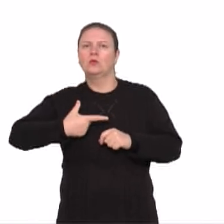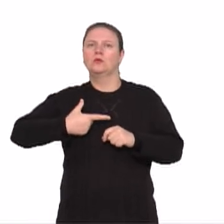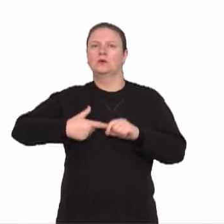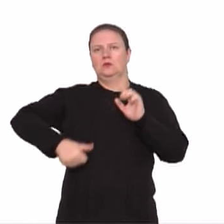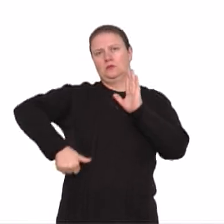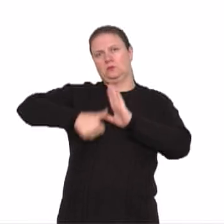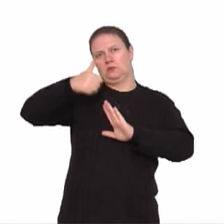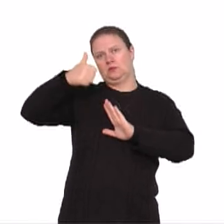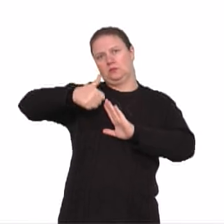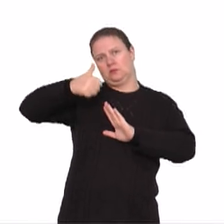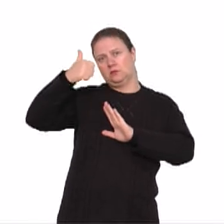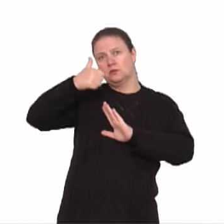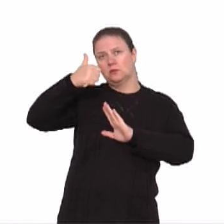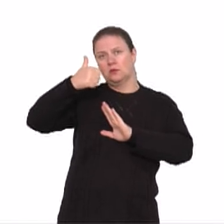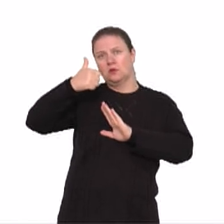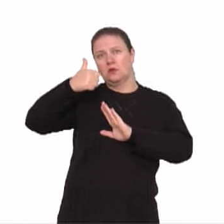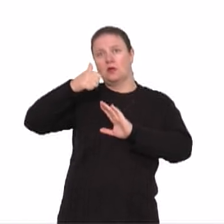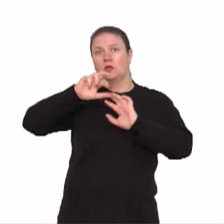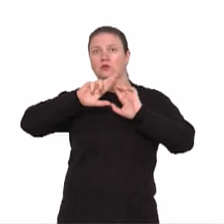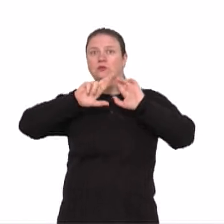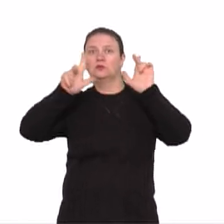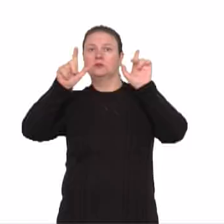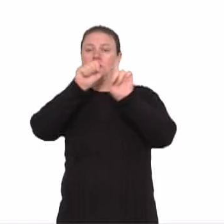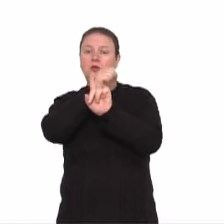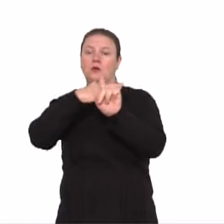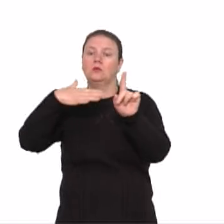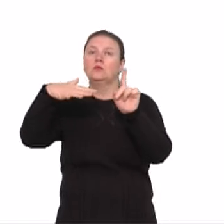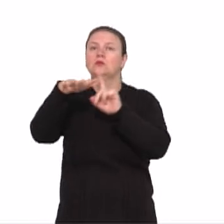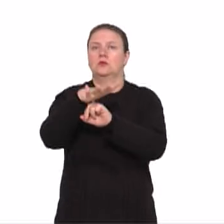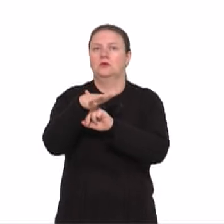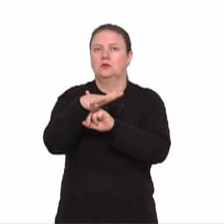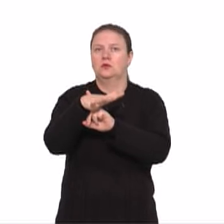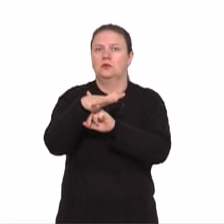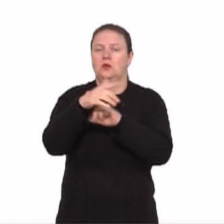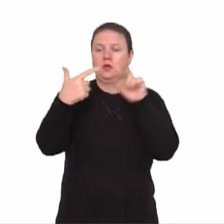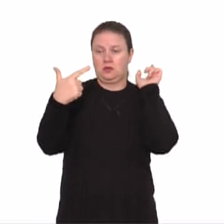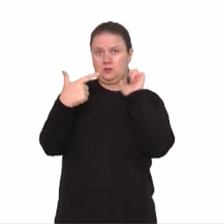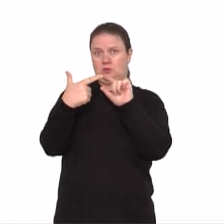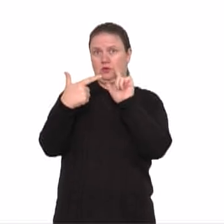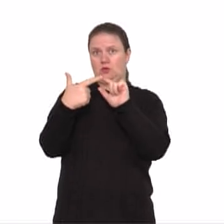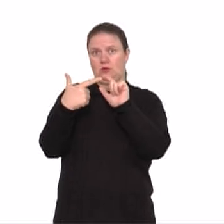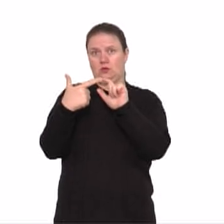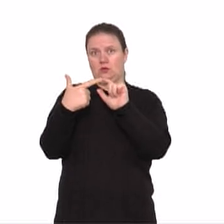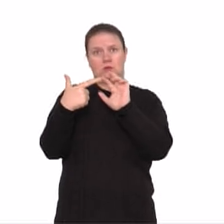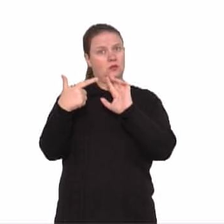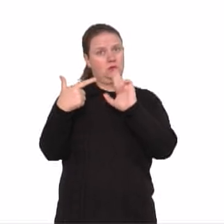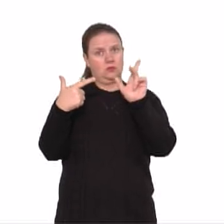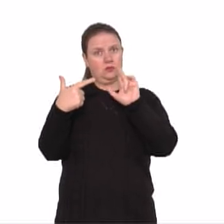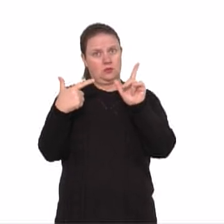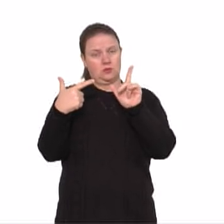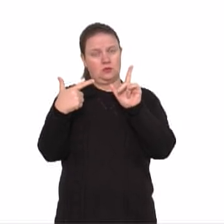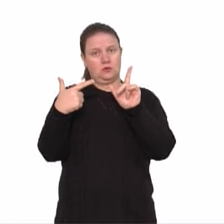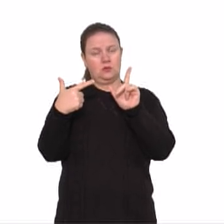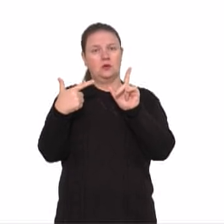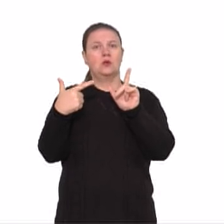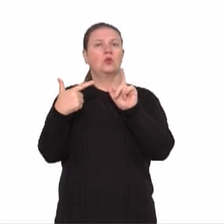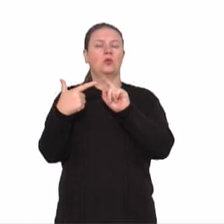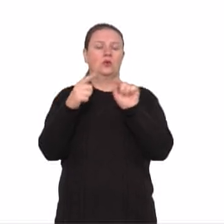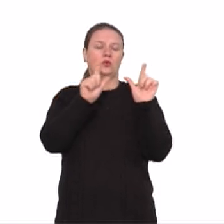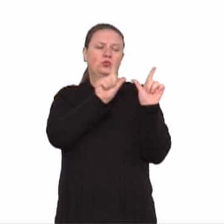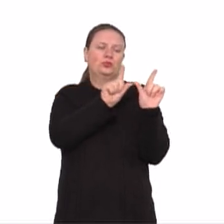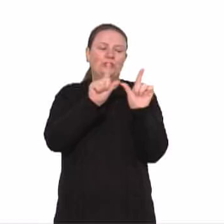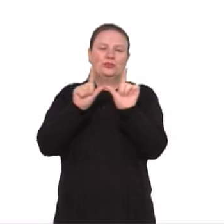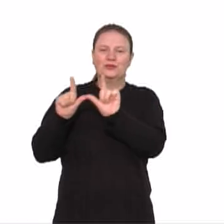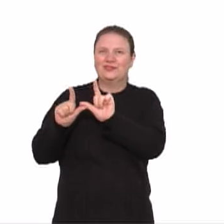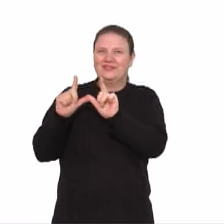né, a charge, apresenta sátira às situações políticas e econômicas, que requerem um conhecimento extraverbal, enquanto